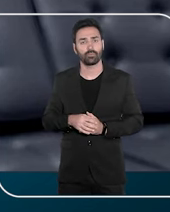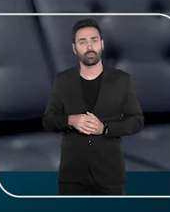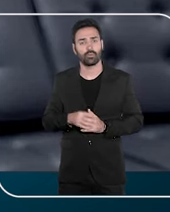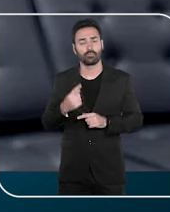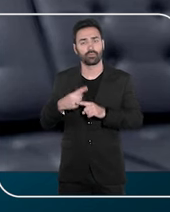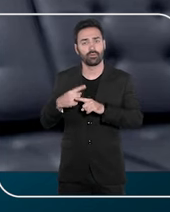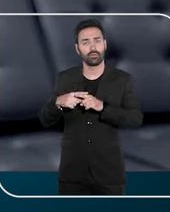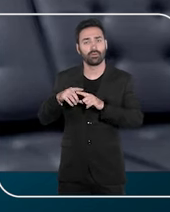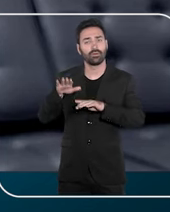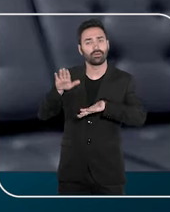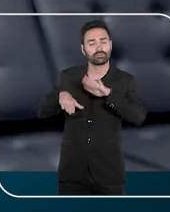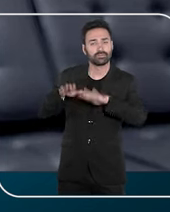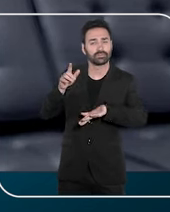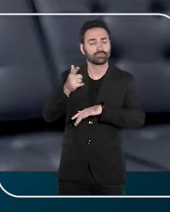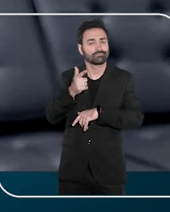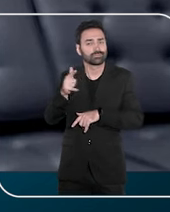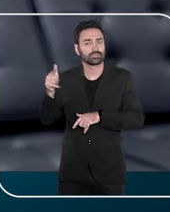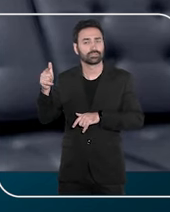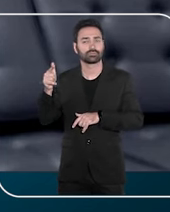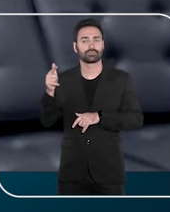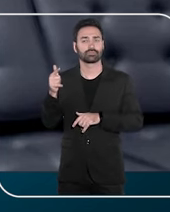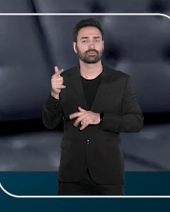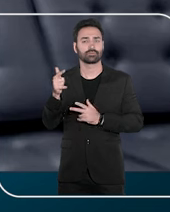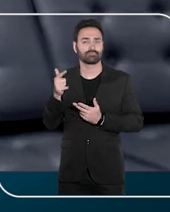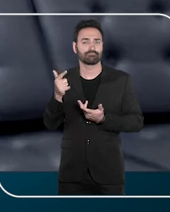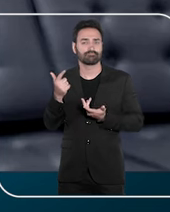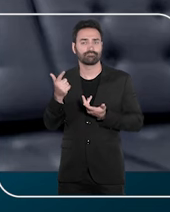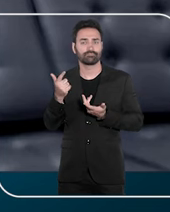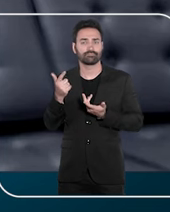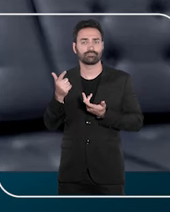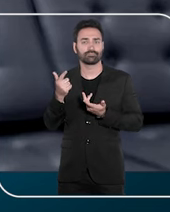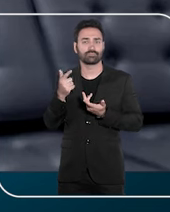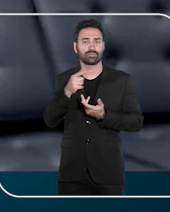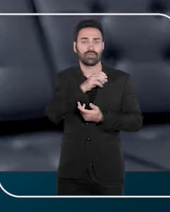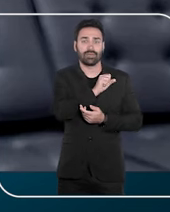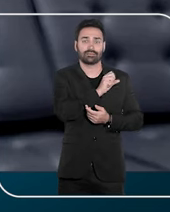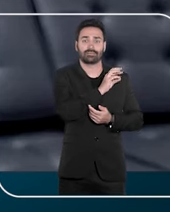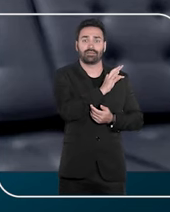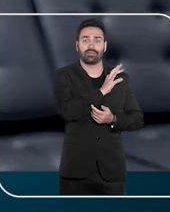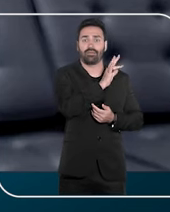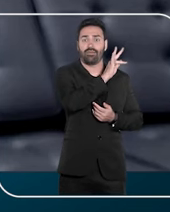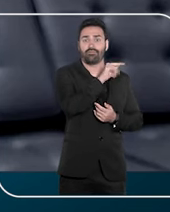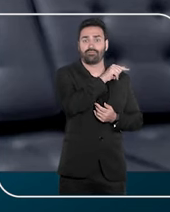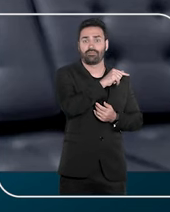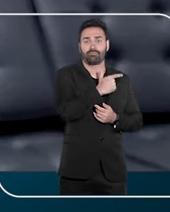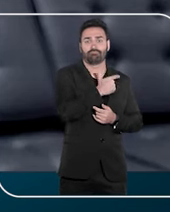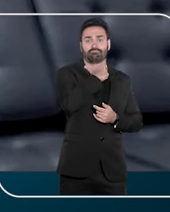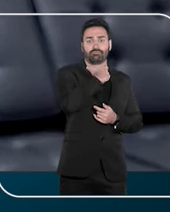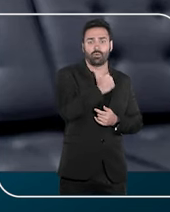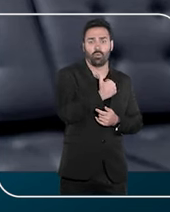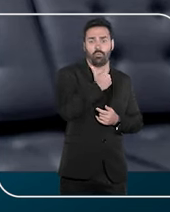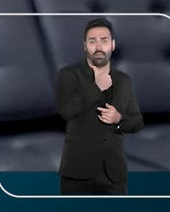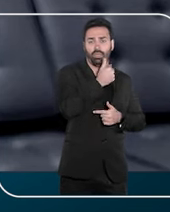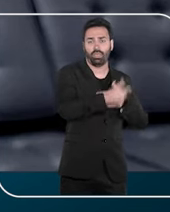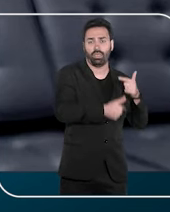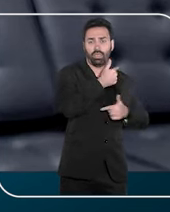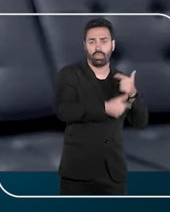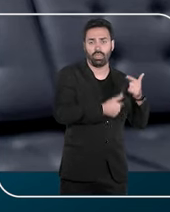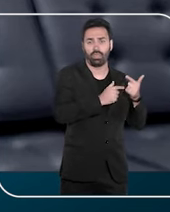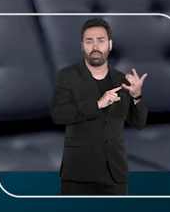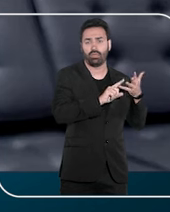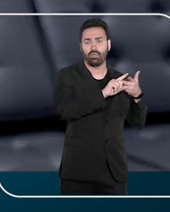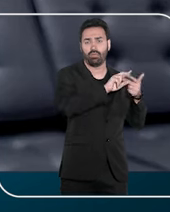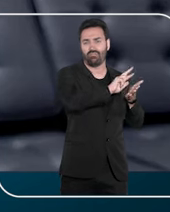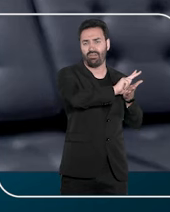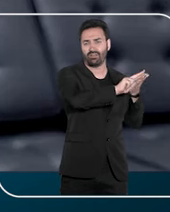tratadas com a mesma dedicação pelo Supremo por conta da sobrecarga de trabalho, de competência, né? Então,